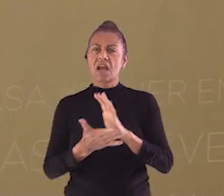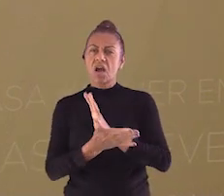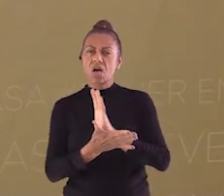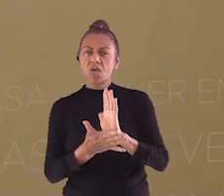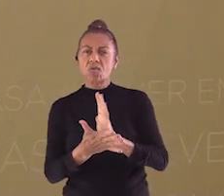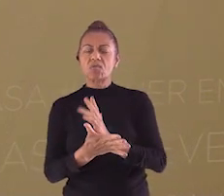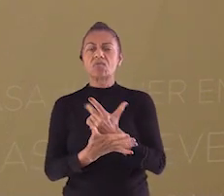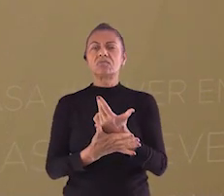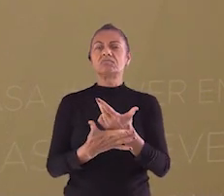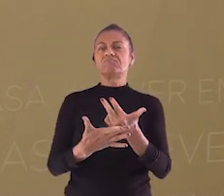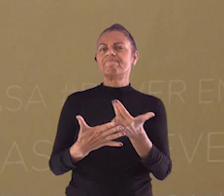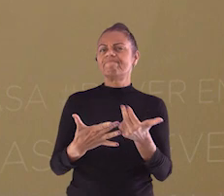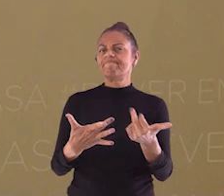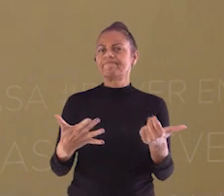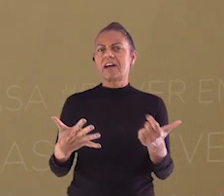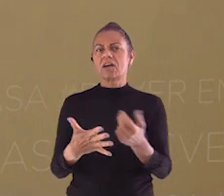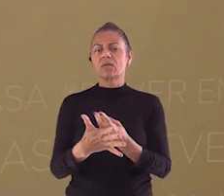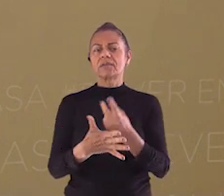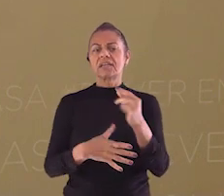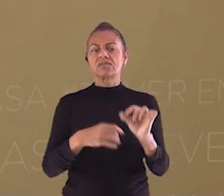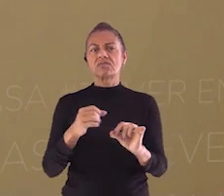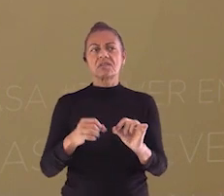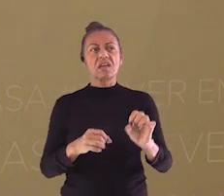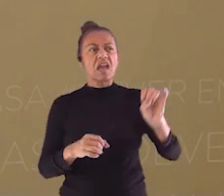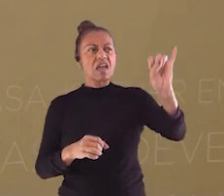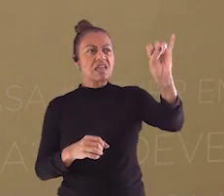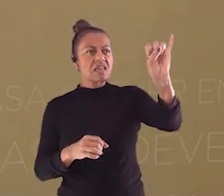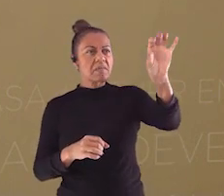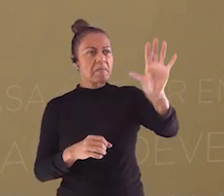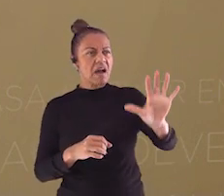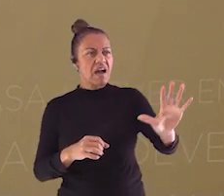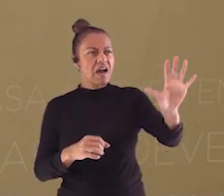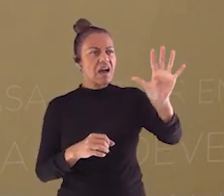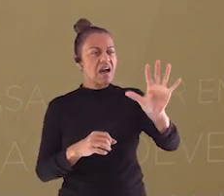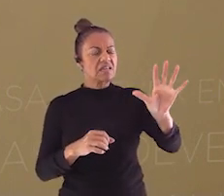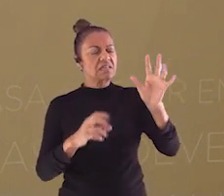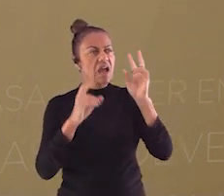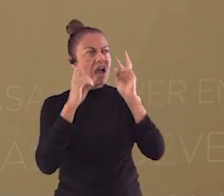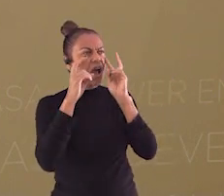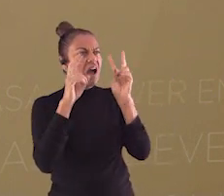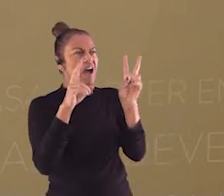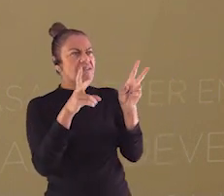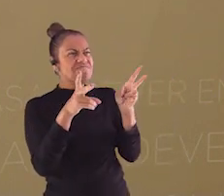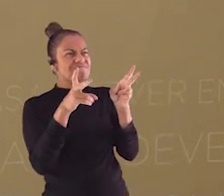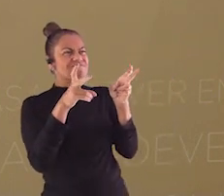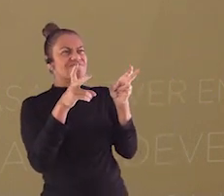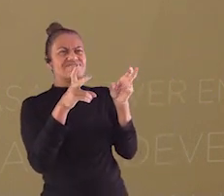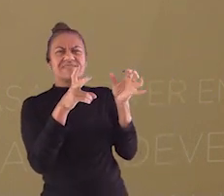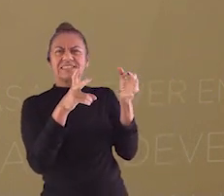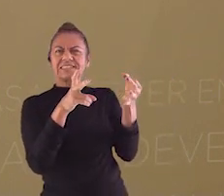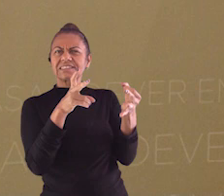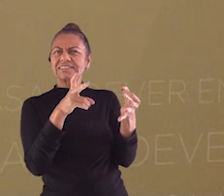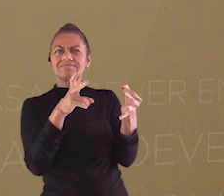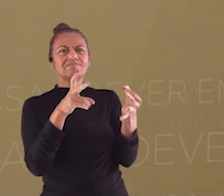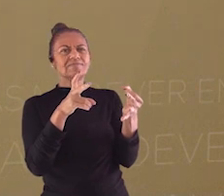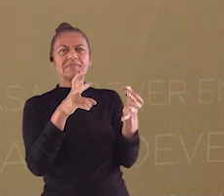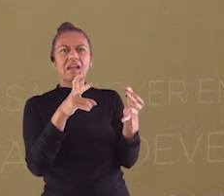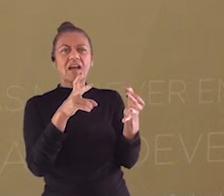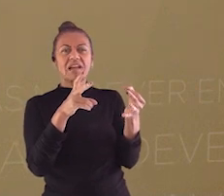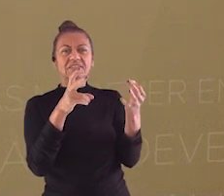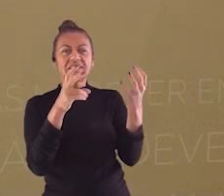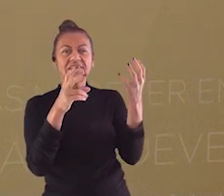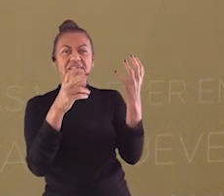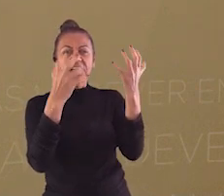que a imagem não é captada de forma perfeitamente por nossos olhos. Pode ficar embaçada ao olharmos para